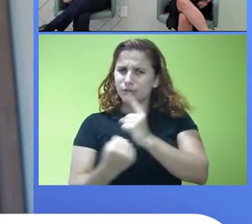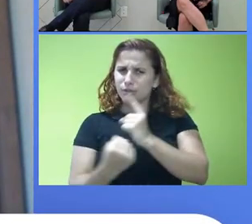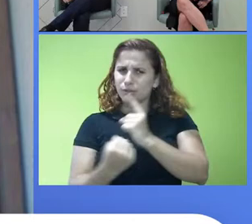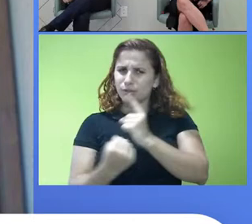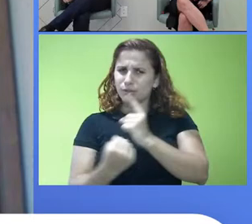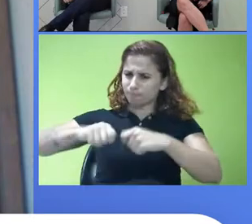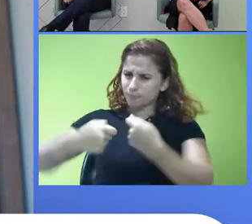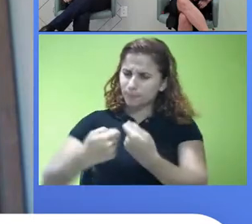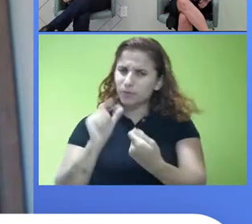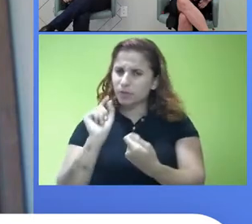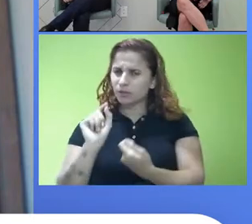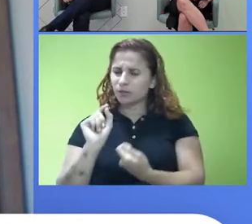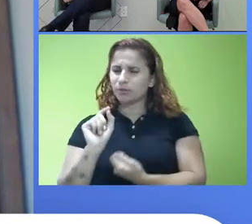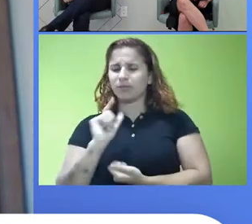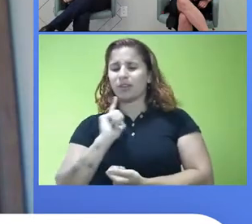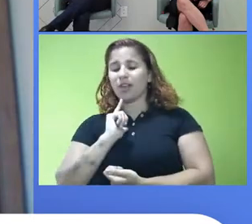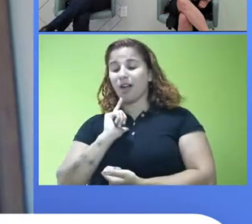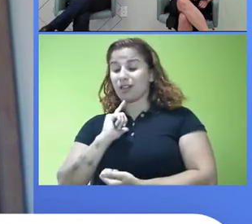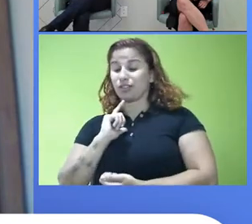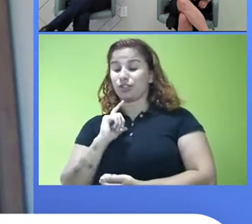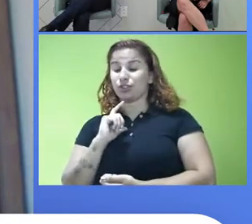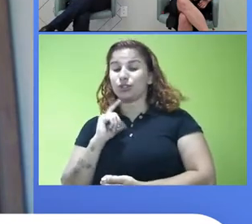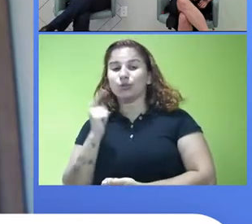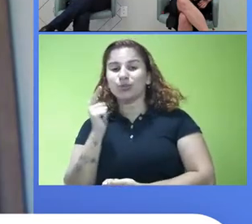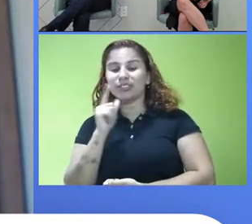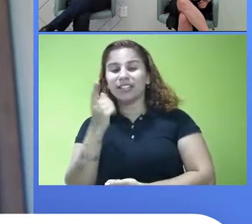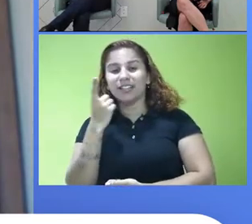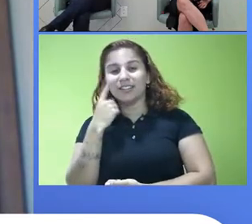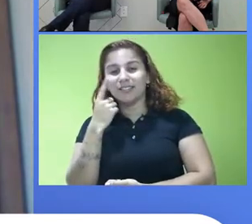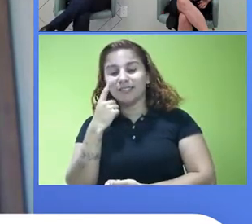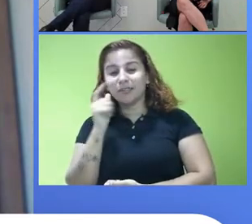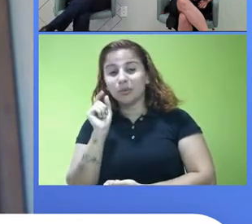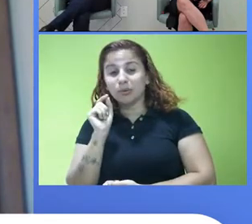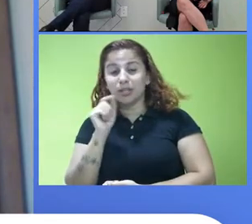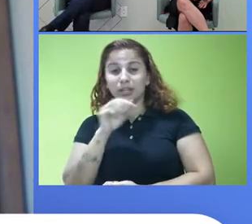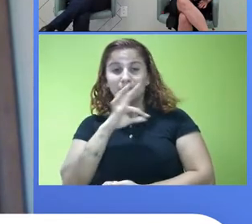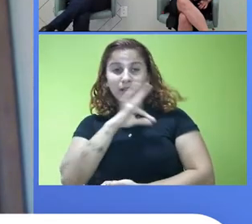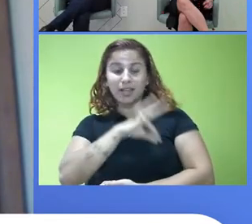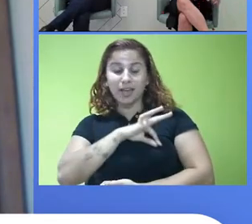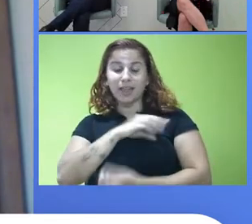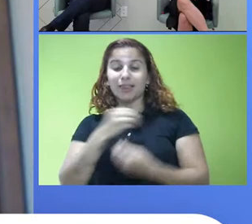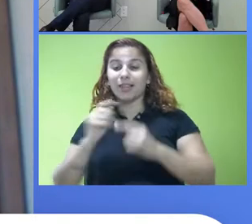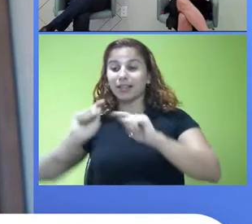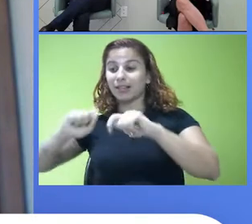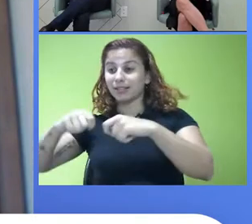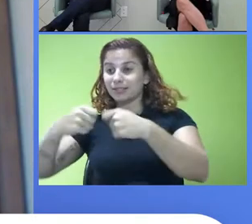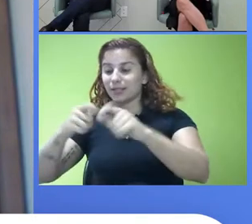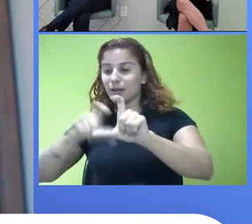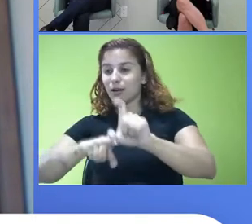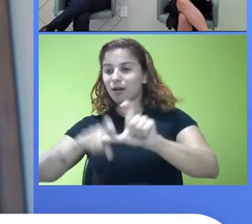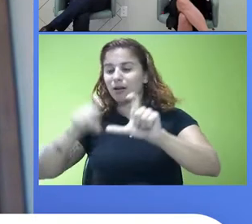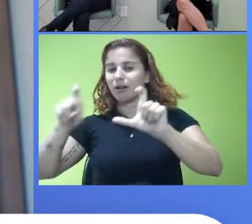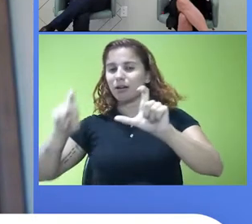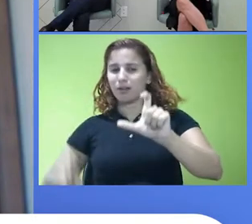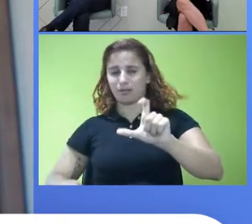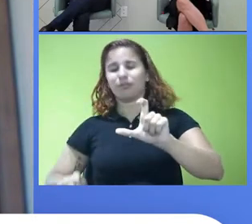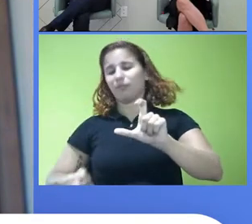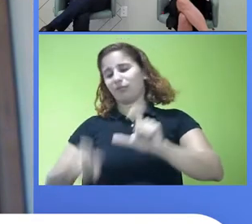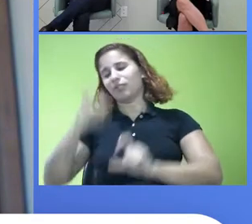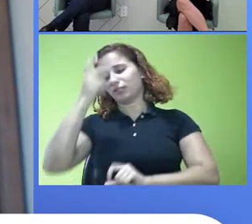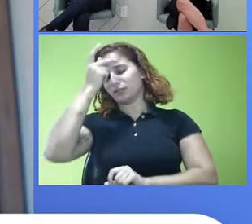desde segurança de renda até uma segurança da autonomia. E é nesse contexto que eu